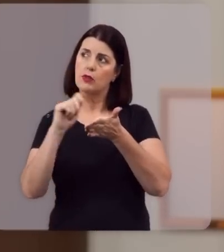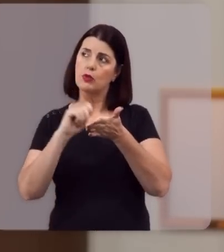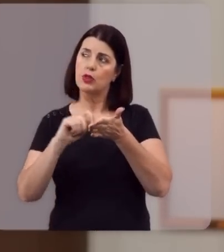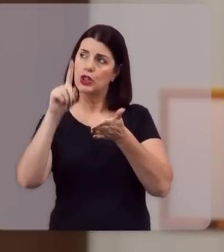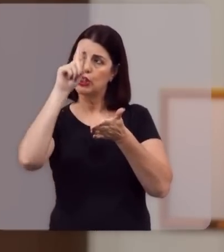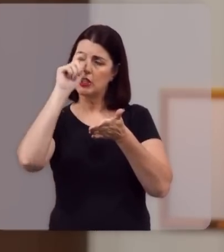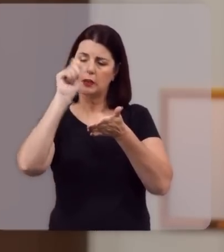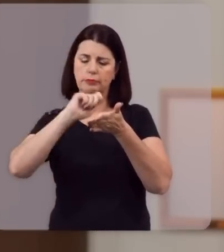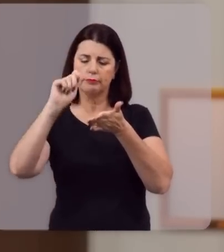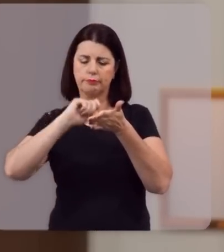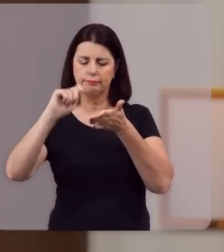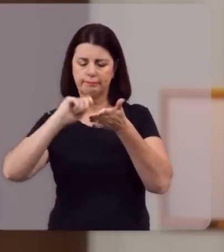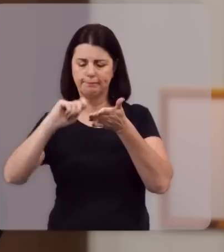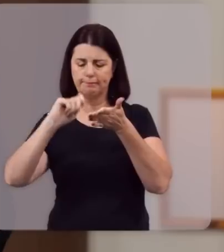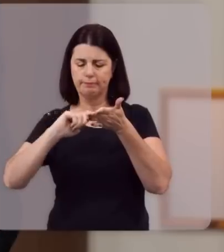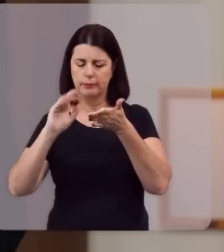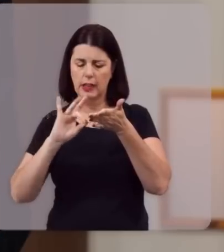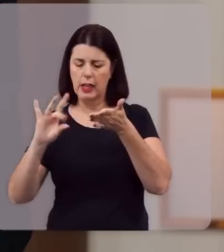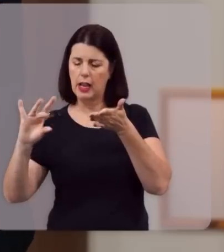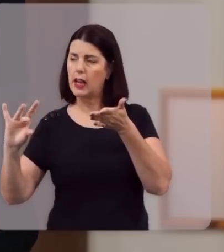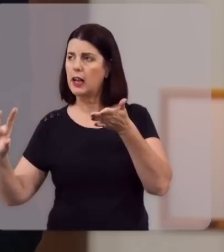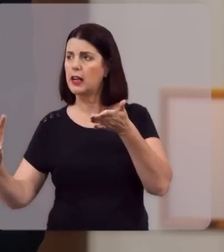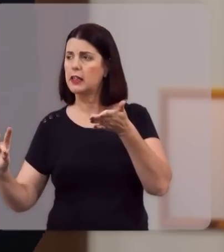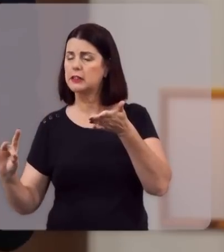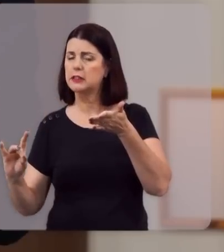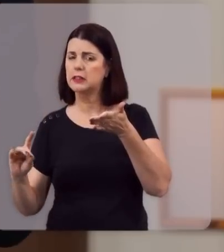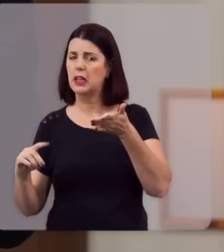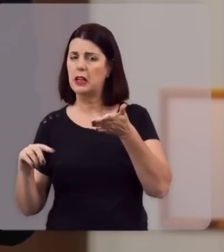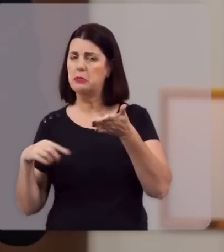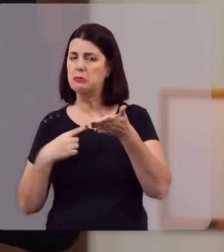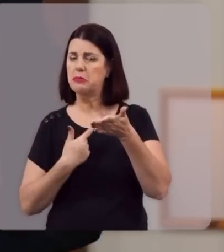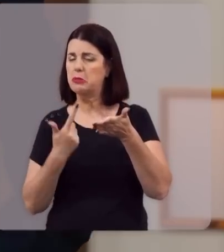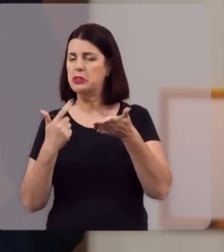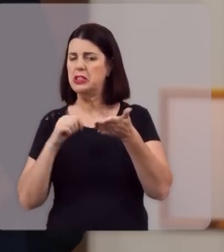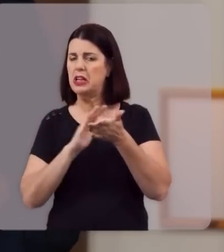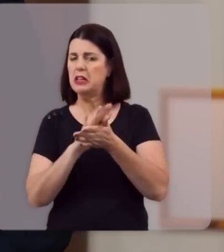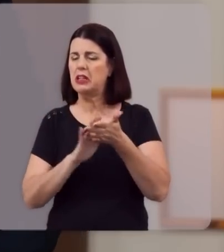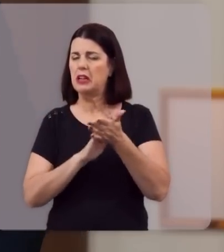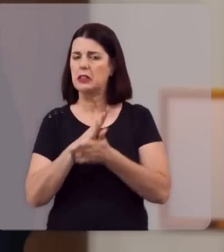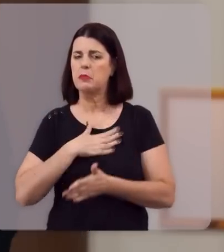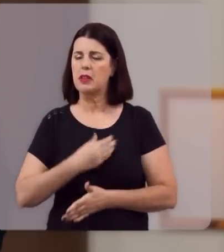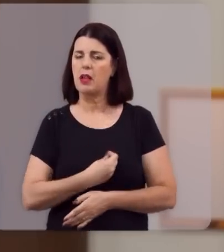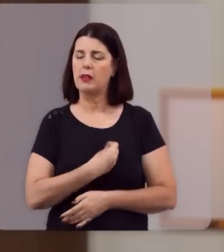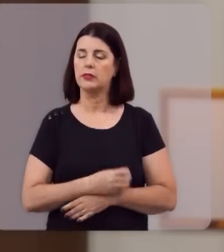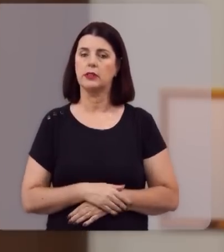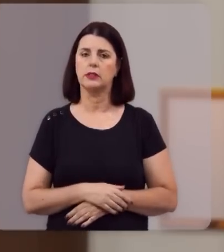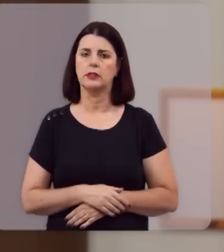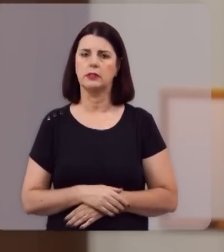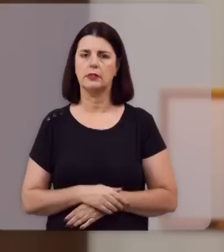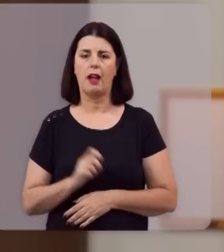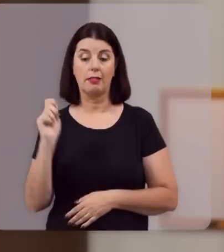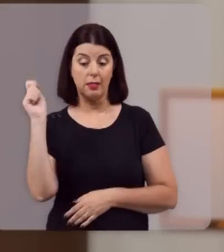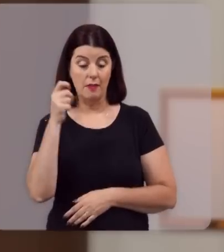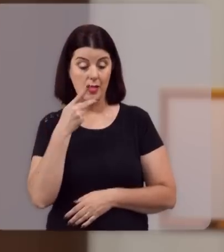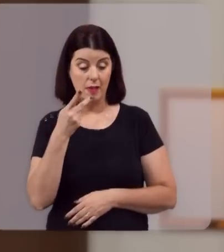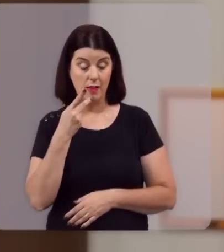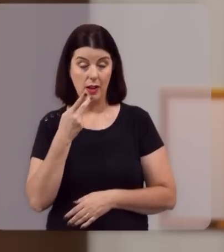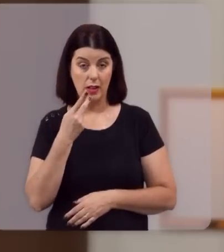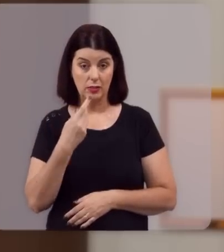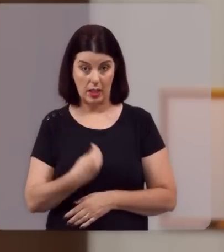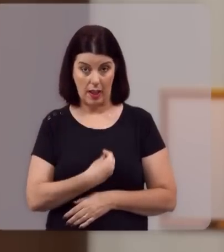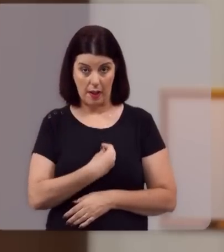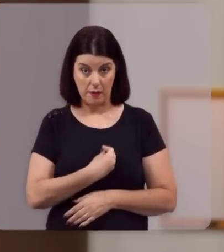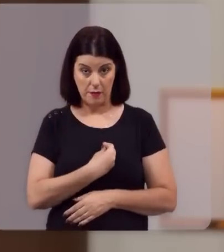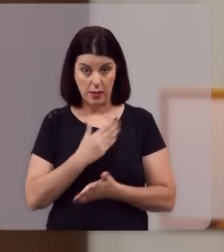foram escritos todos os meus dias cada um deles escrito em determinado quando nenhum deles havia ainda ou seja da vista